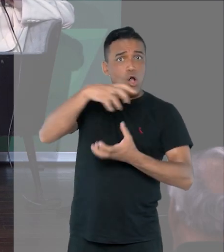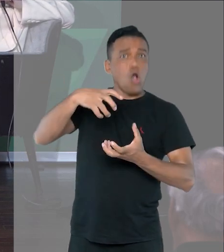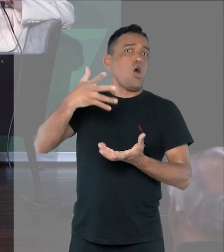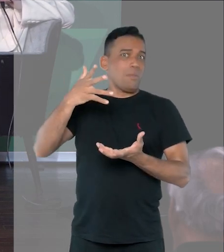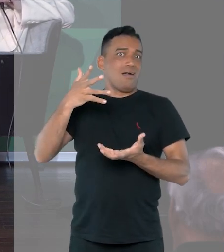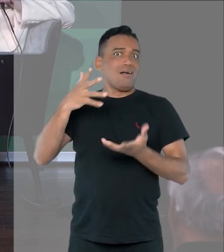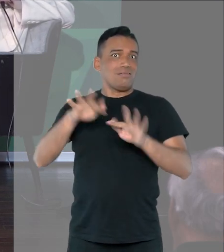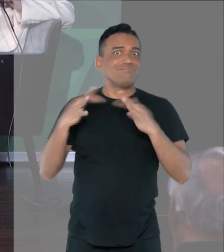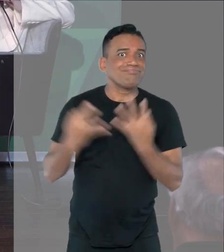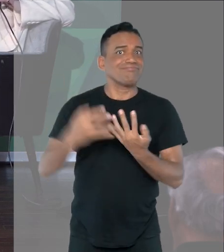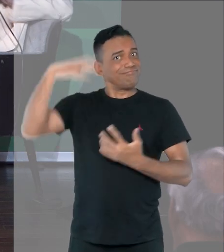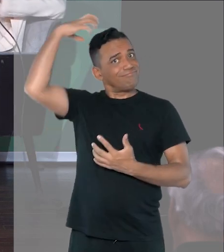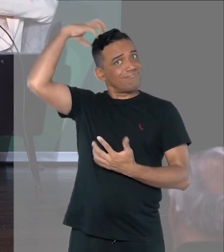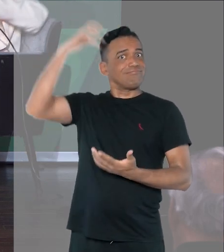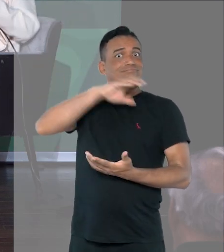muito grande